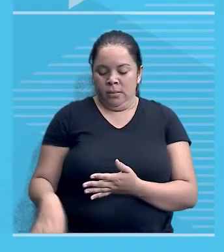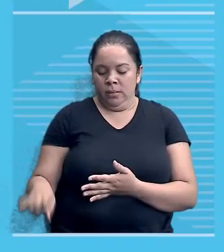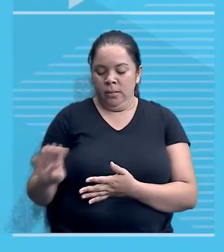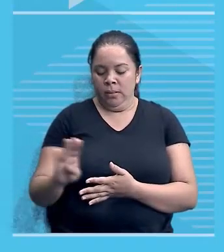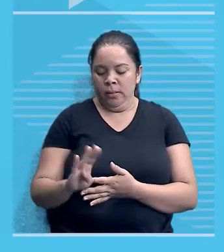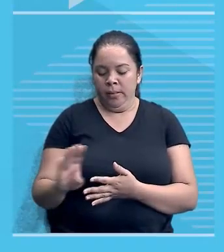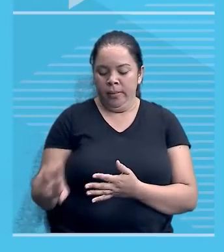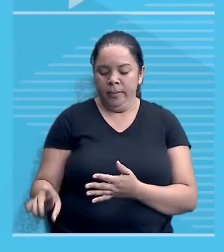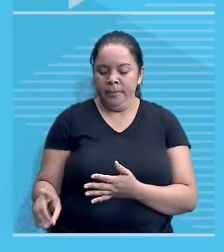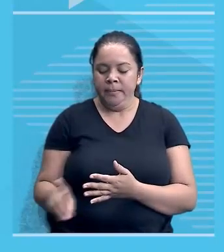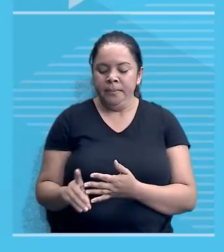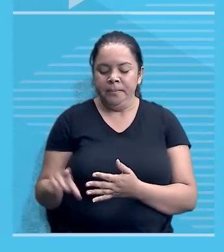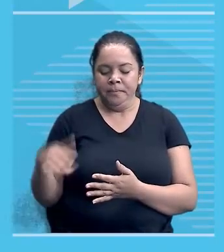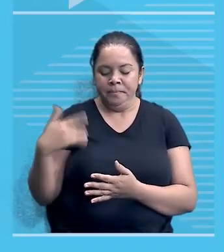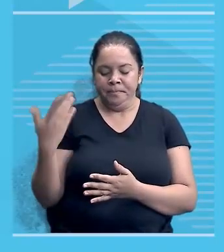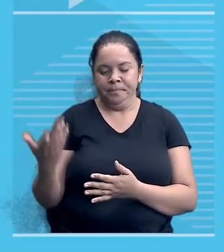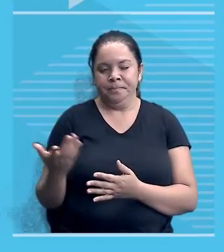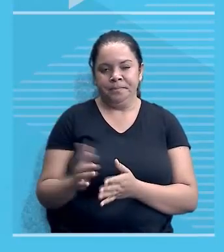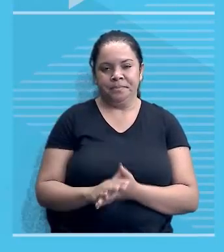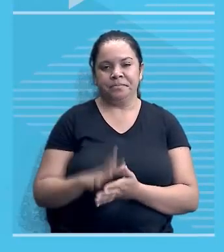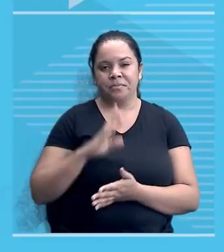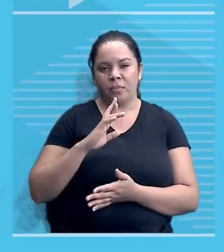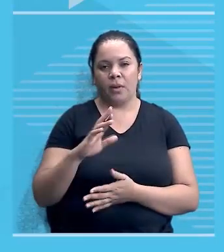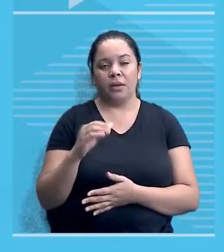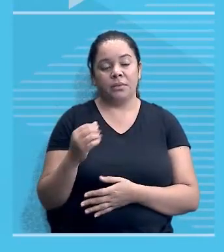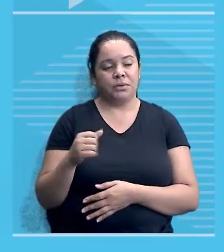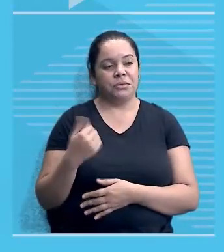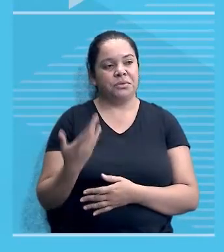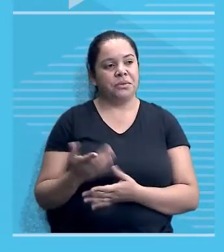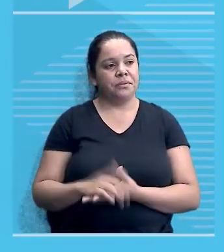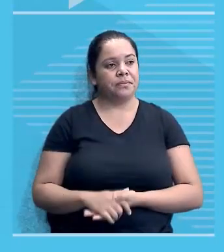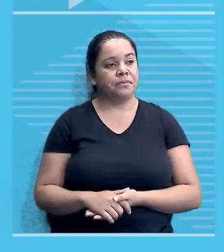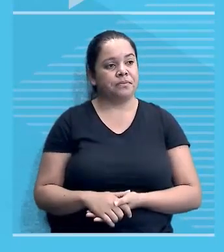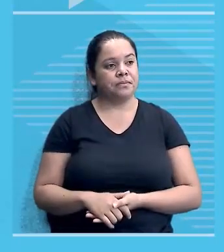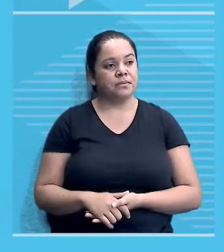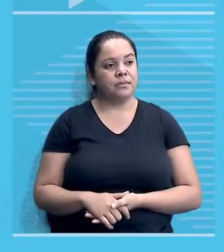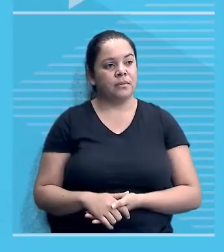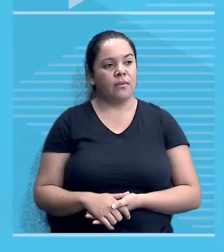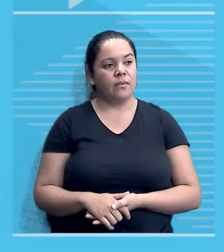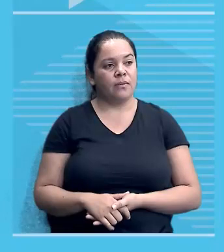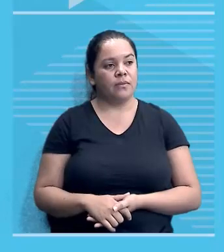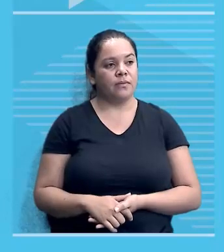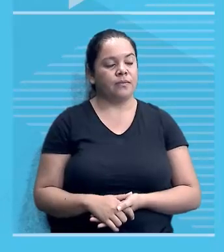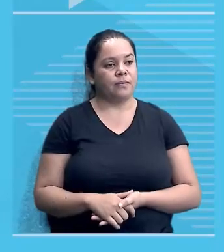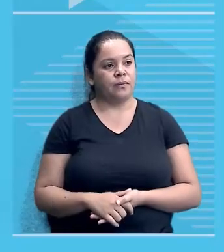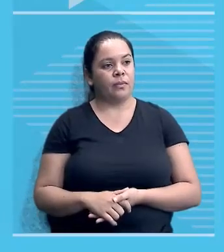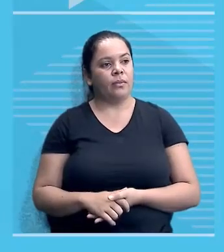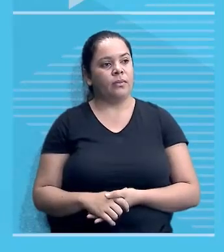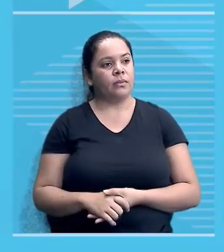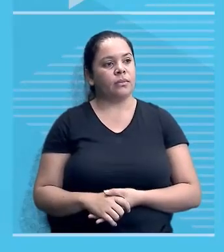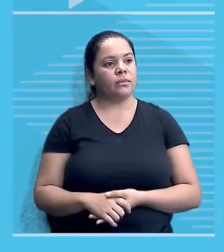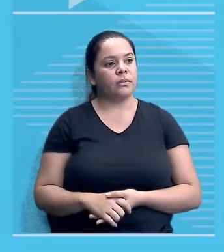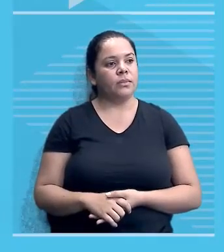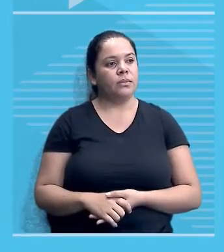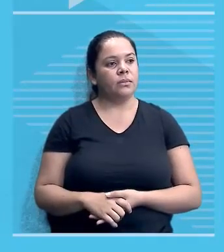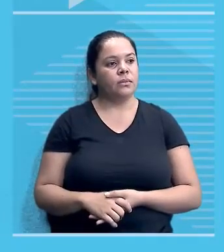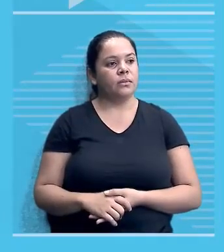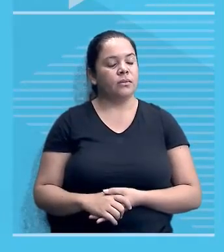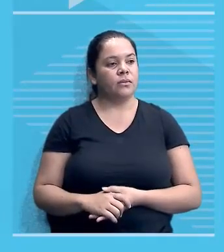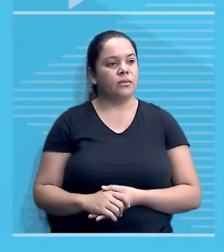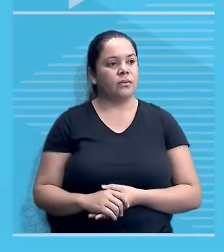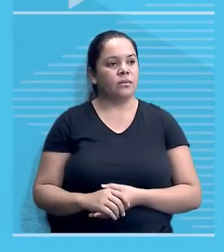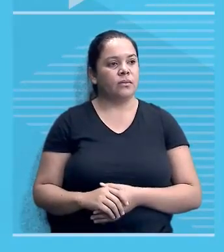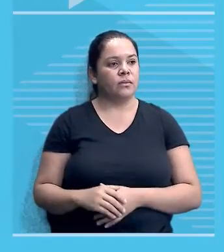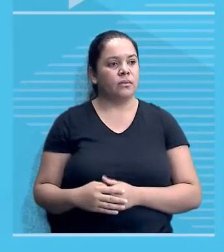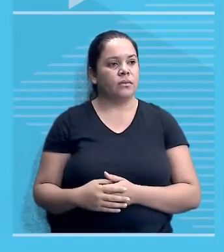e d de dado E aí gente qual seria a alternativa correta a alternativa correta como os